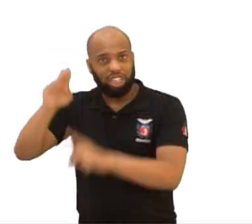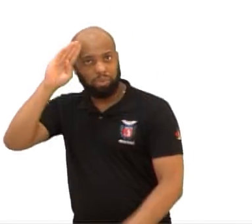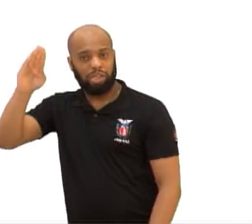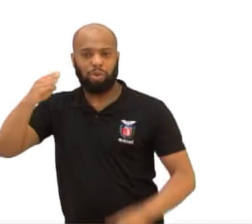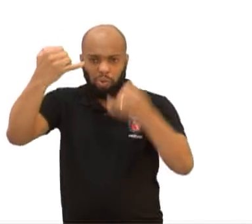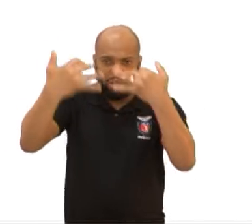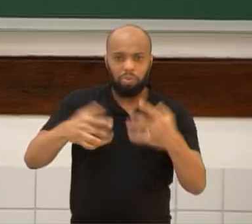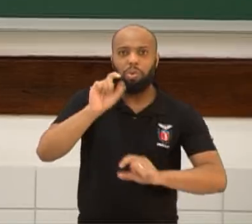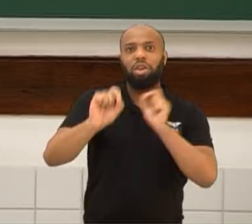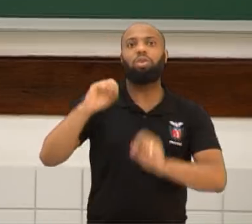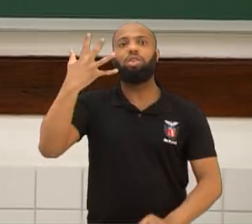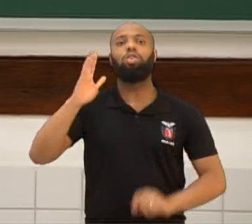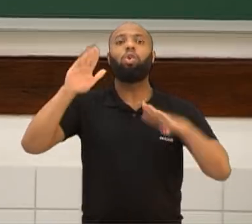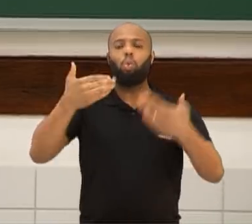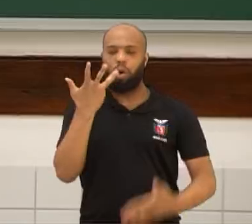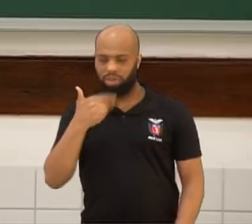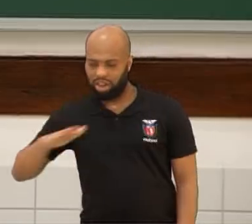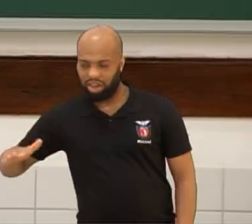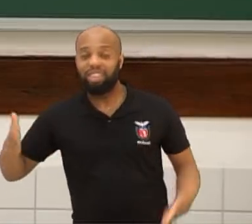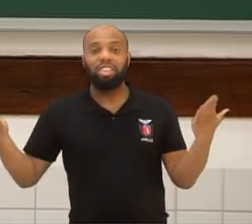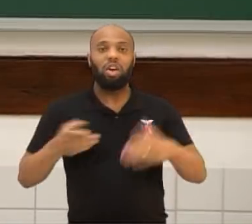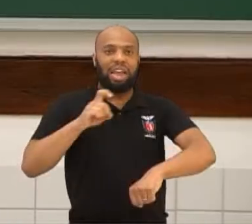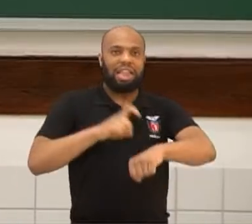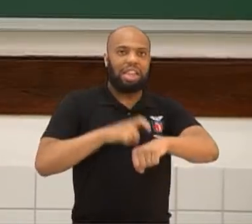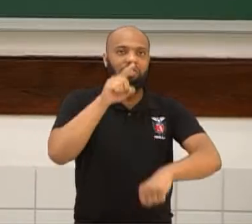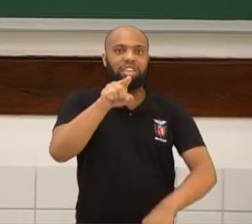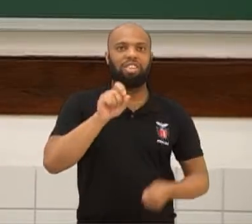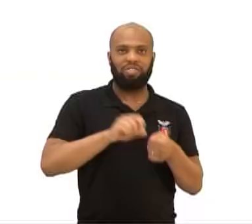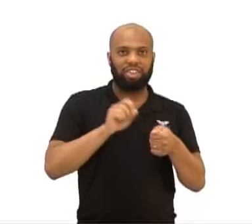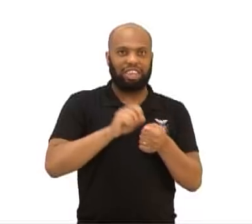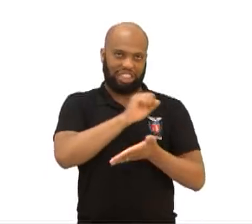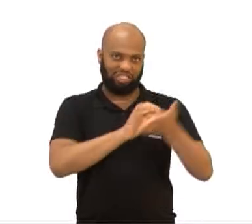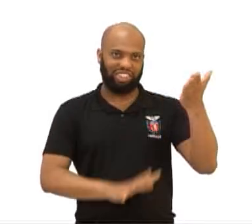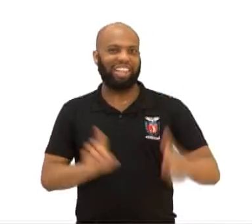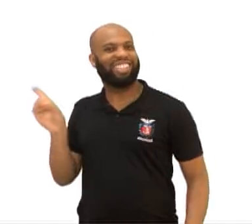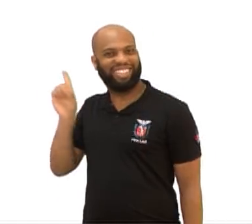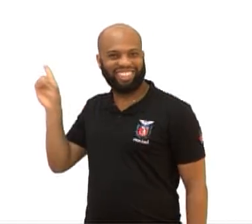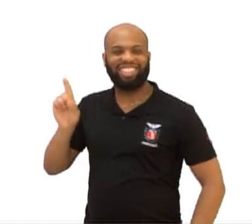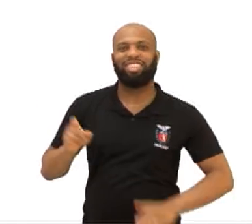era criança? Um tempo para vocês fazerem essa questão.